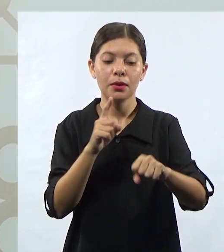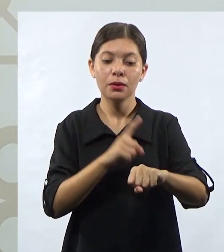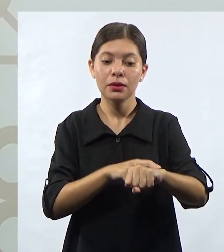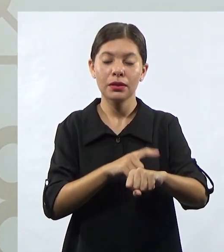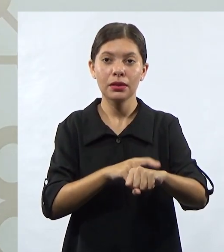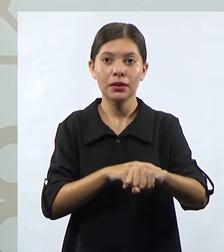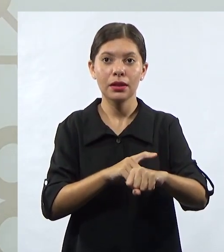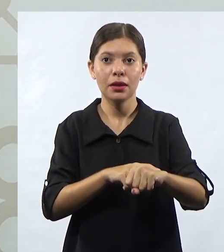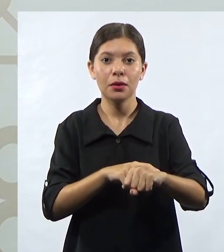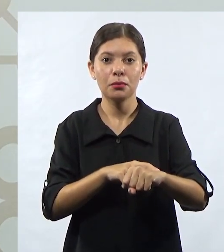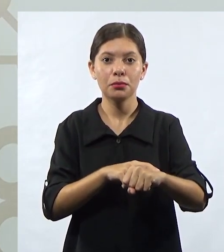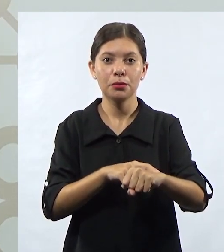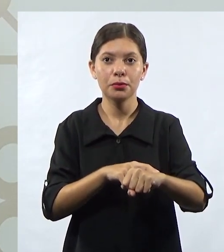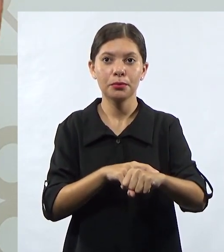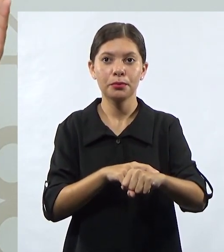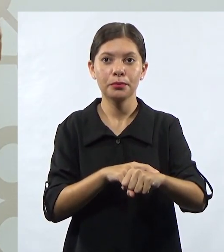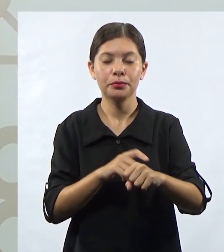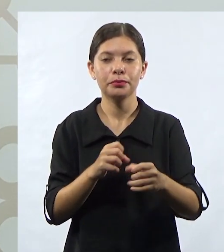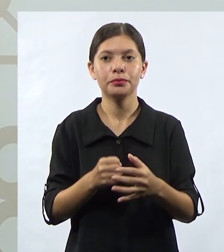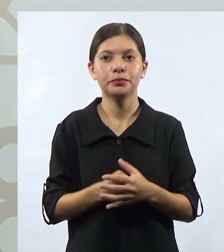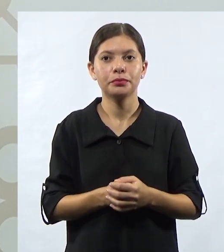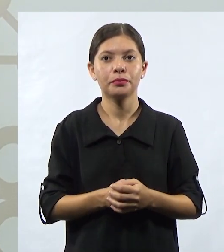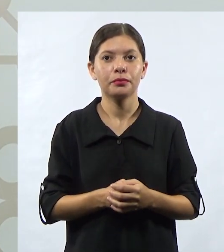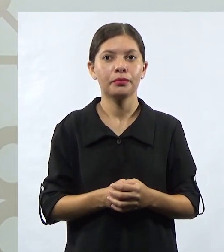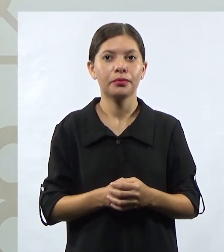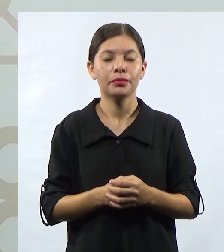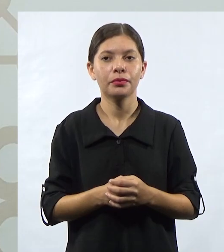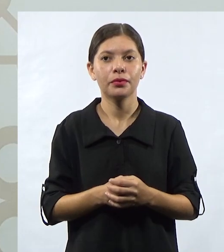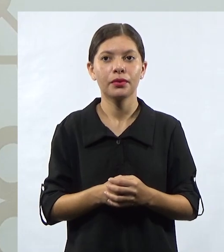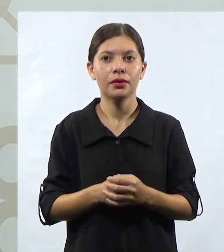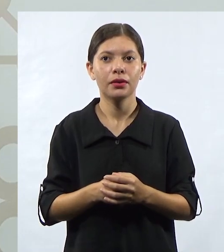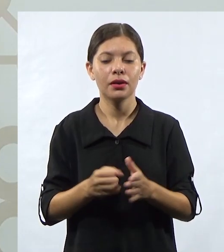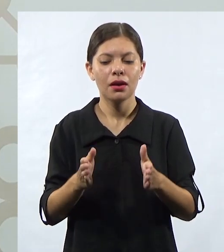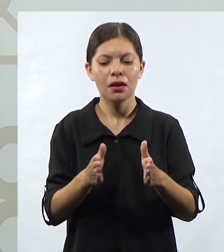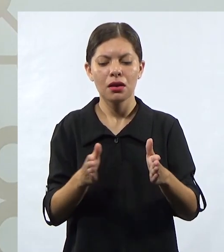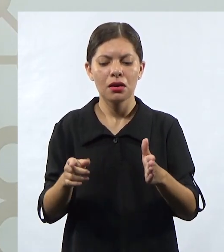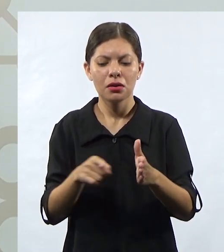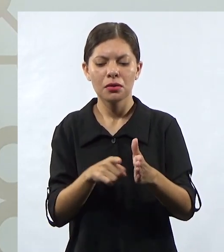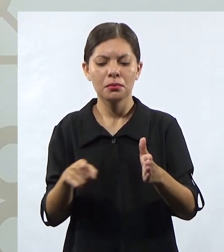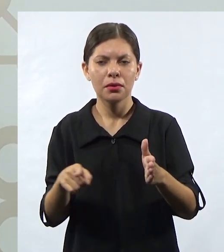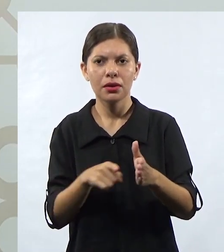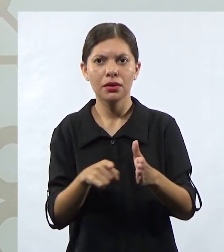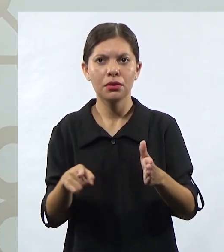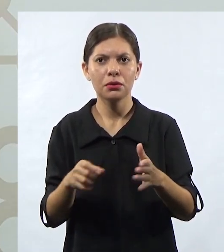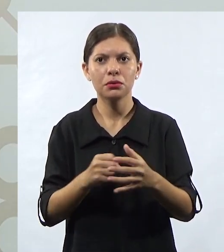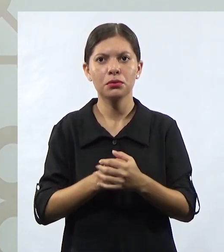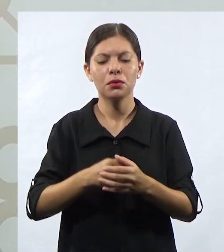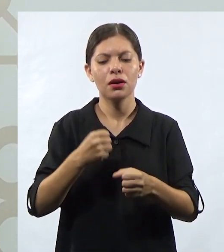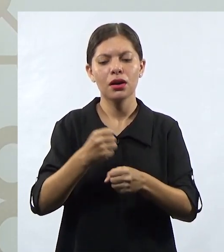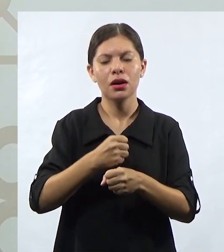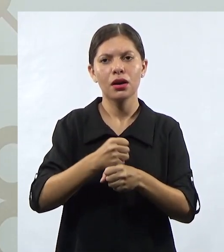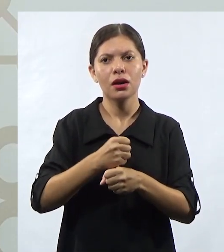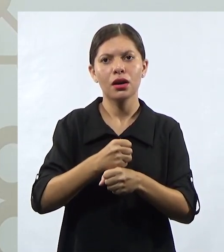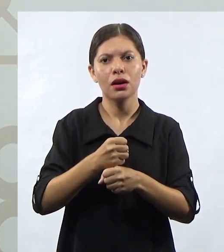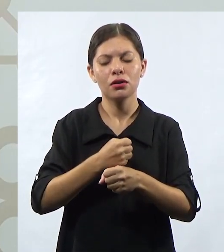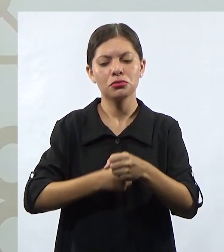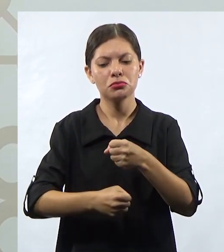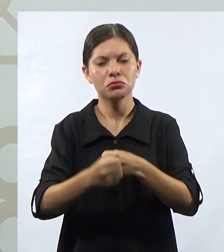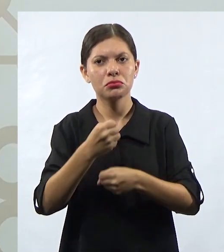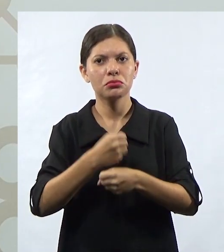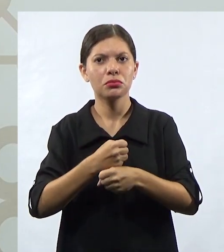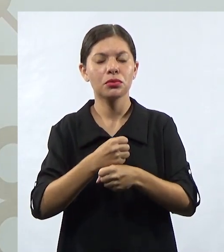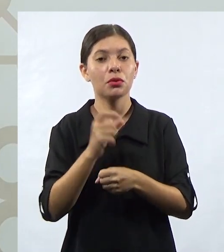linha. Então, você vai de que período? De 1900 e bolinha a